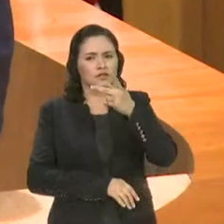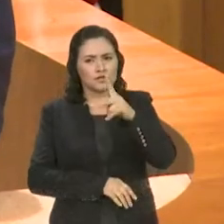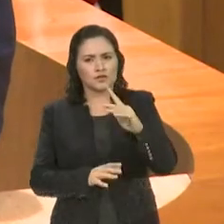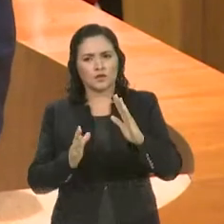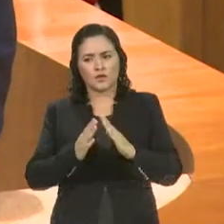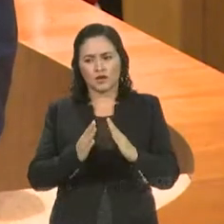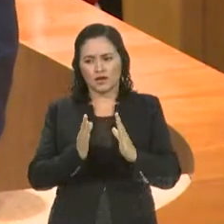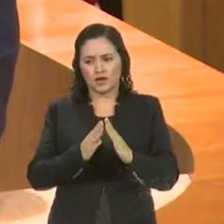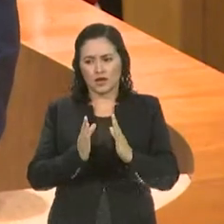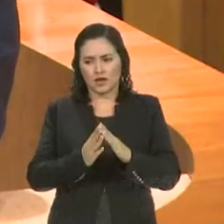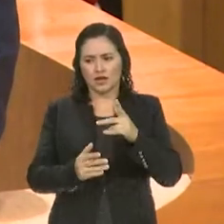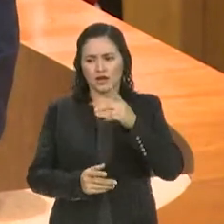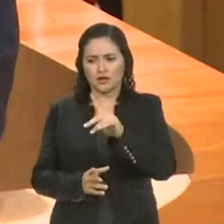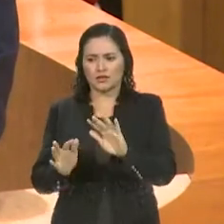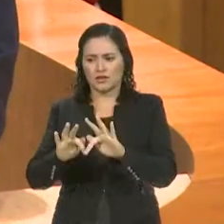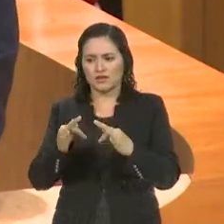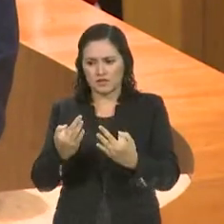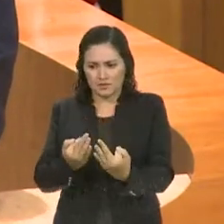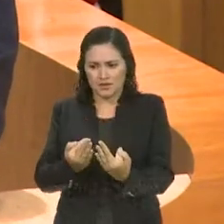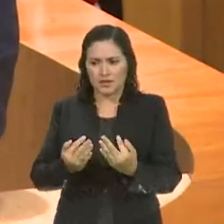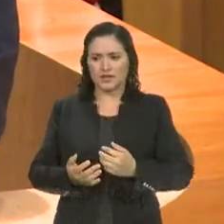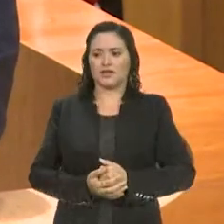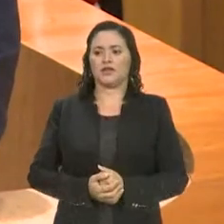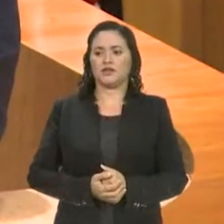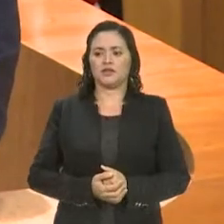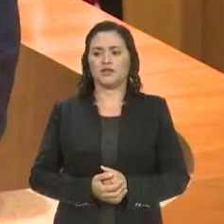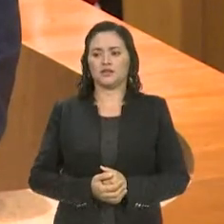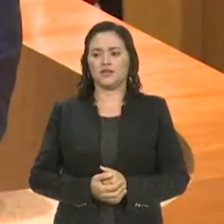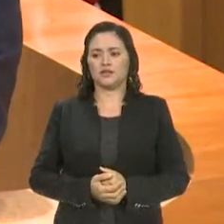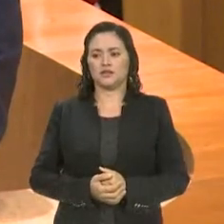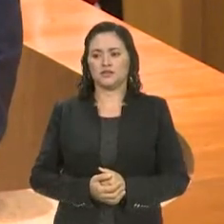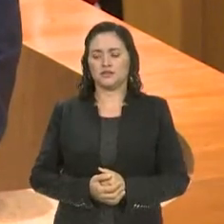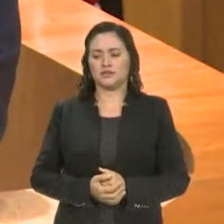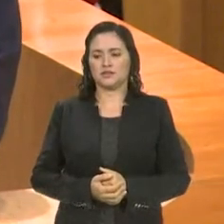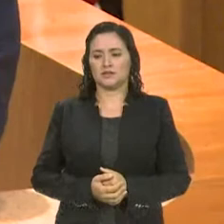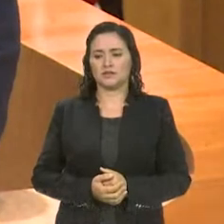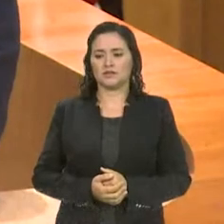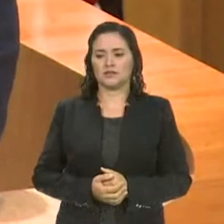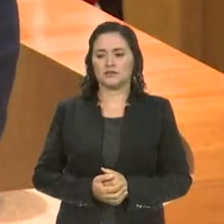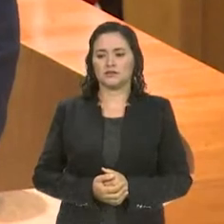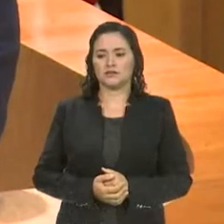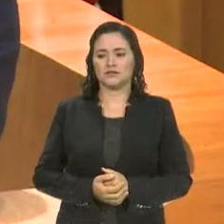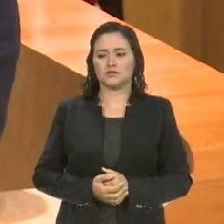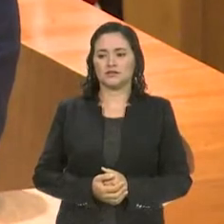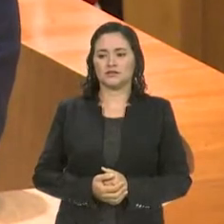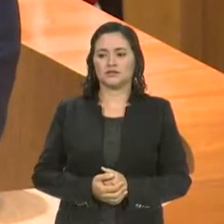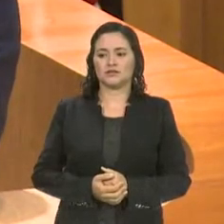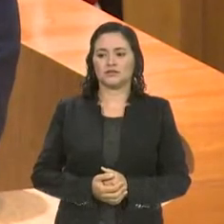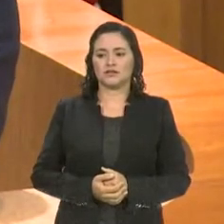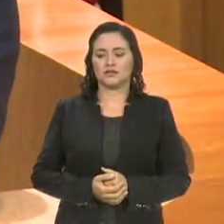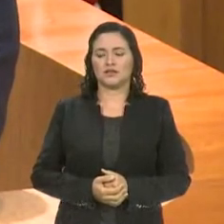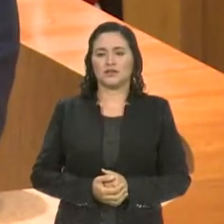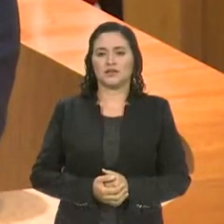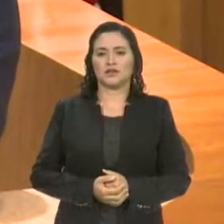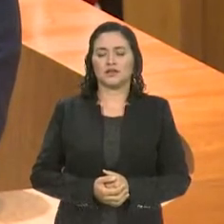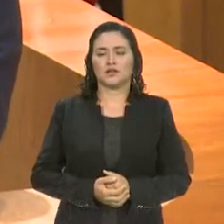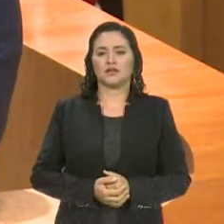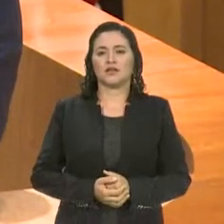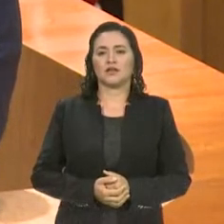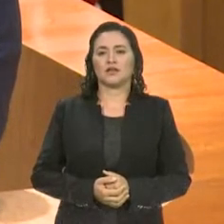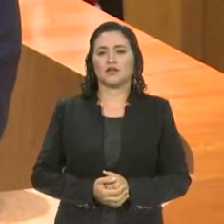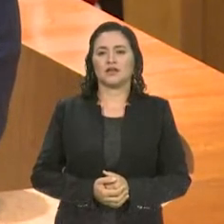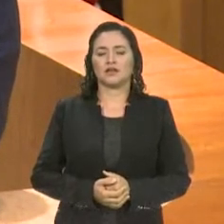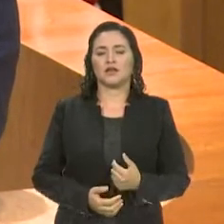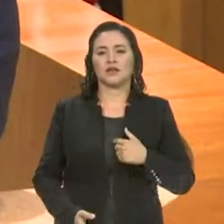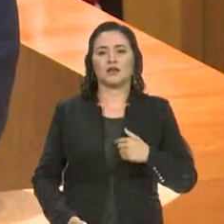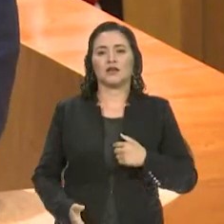seu laço familiar, sendo o quarto filho, você entendeu? E eu tenho um respeito muito grande, dona Adelaide,